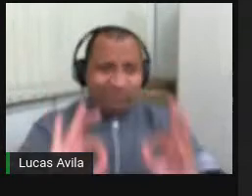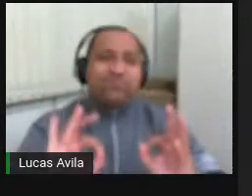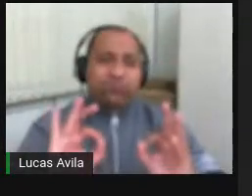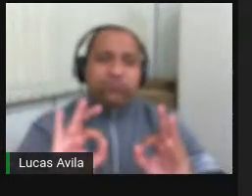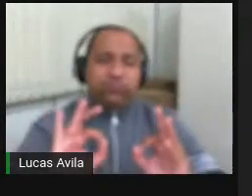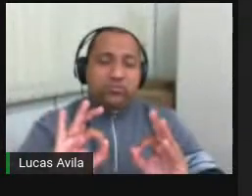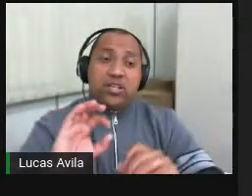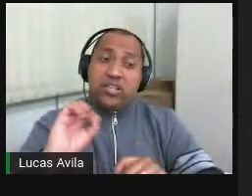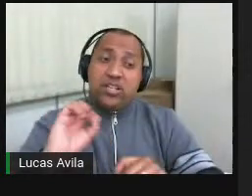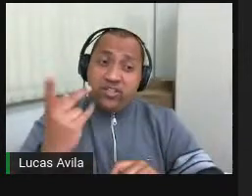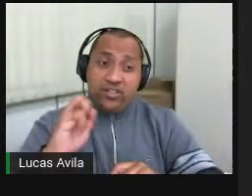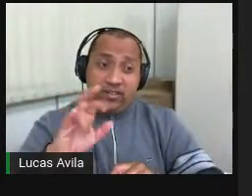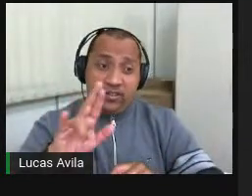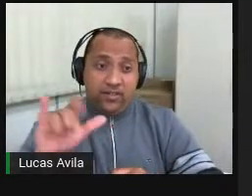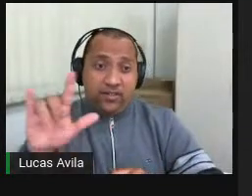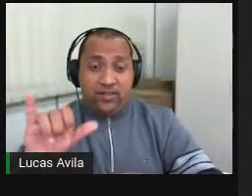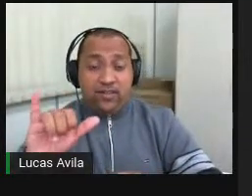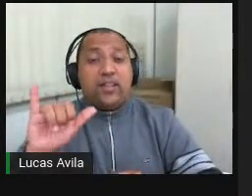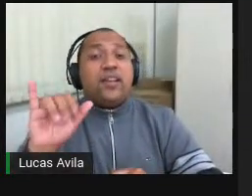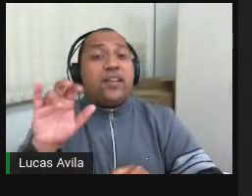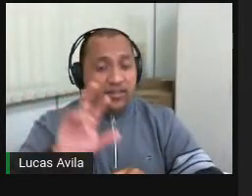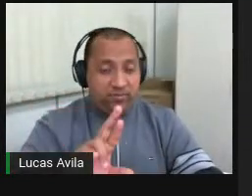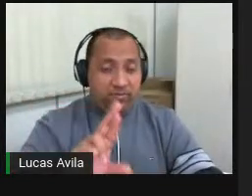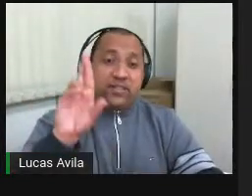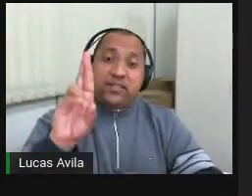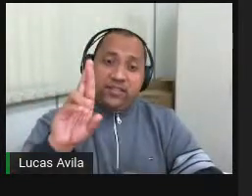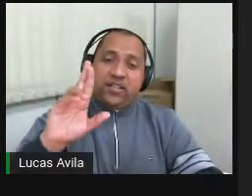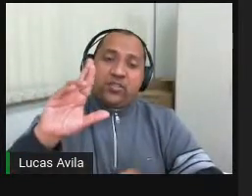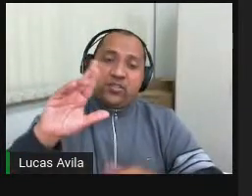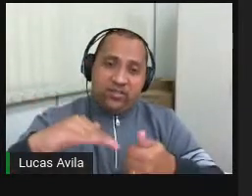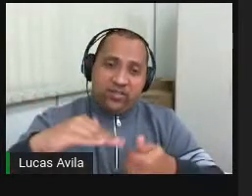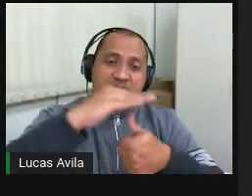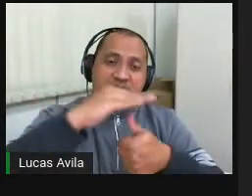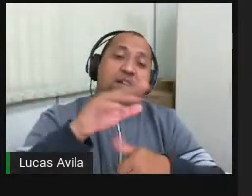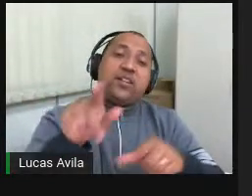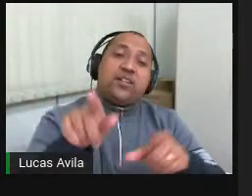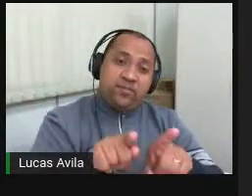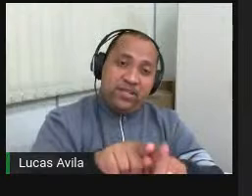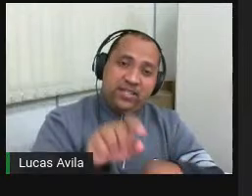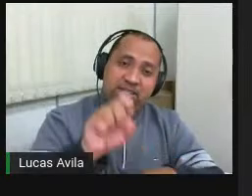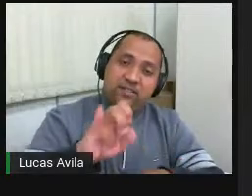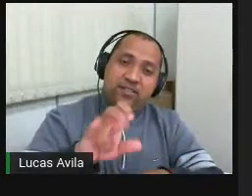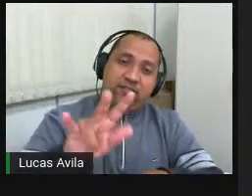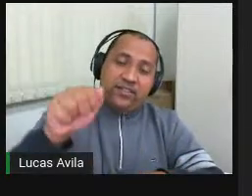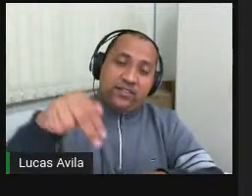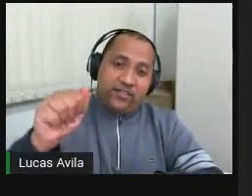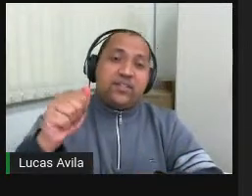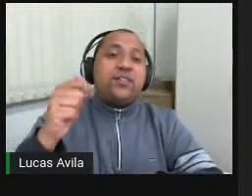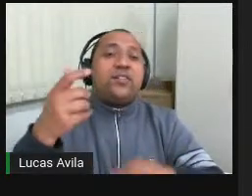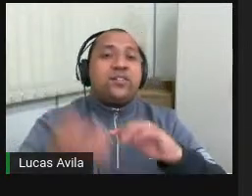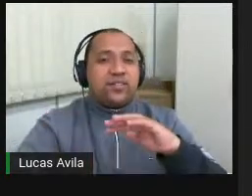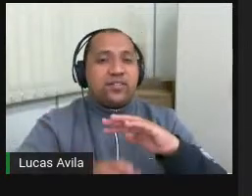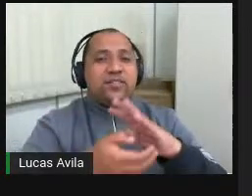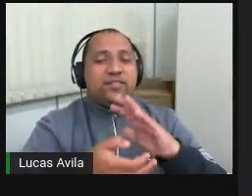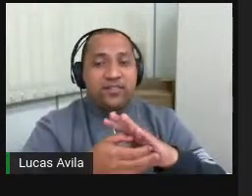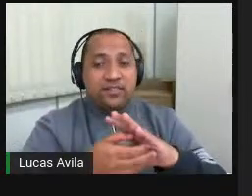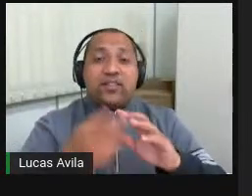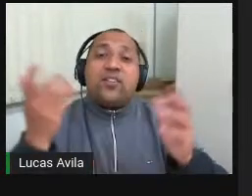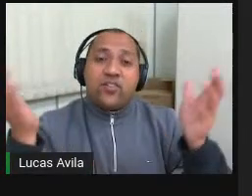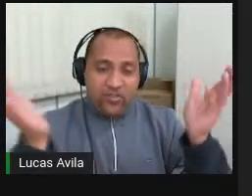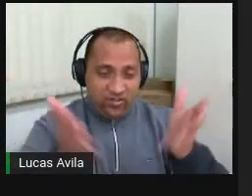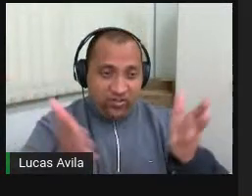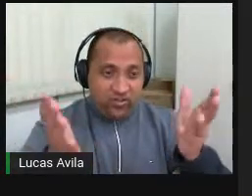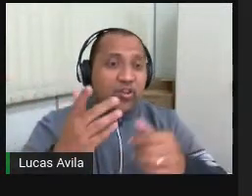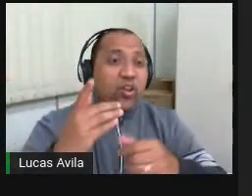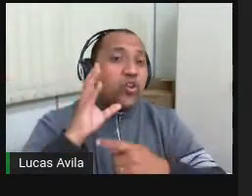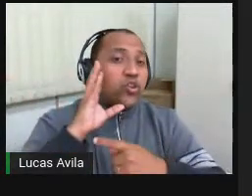magnífico reitor, professora Silvana, nossa diretora do campus, que nós hoje estamos materializando sonhos